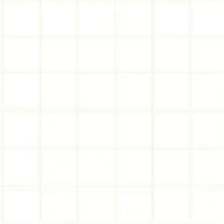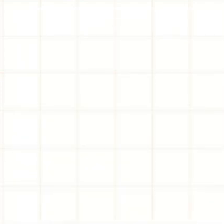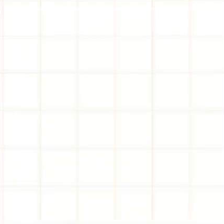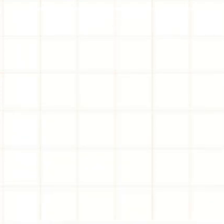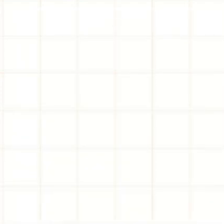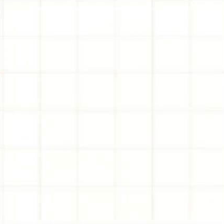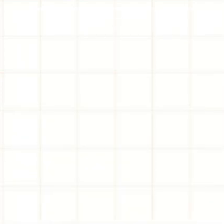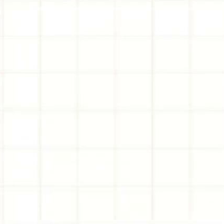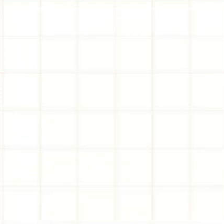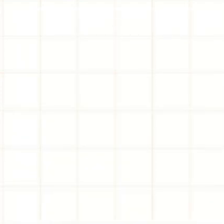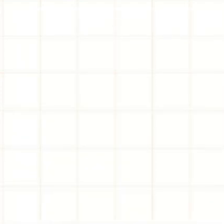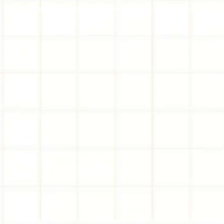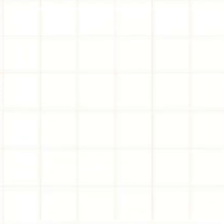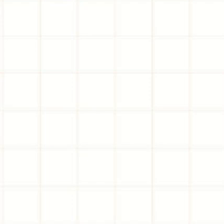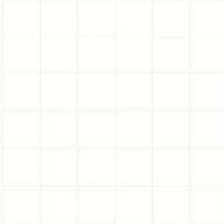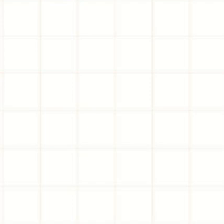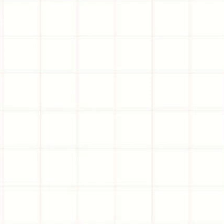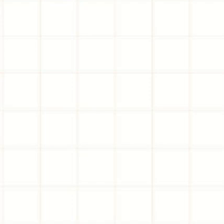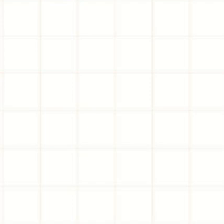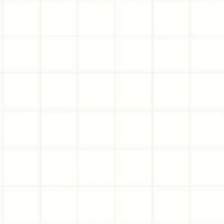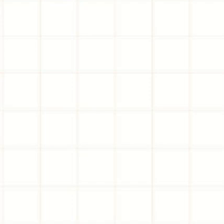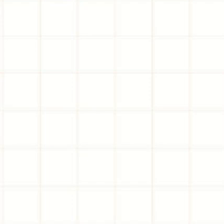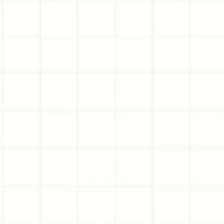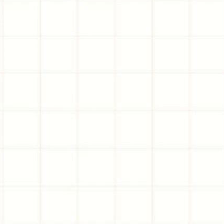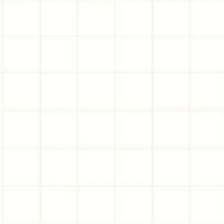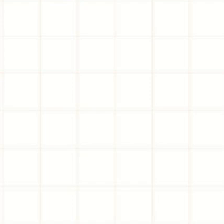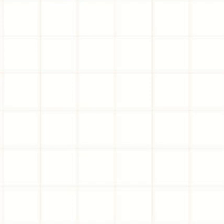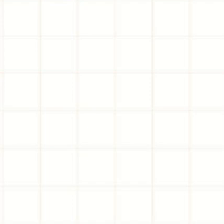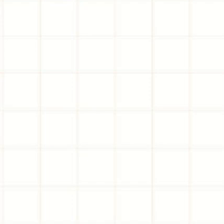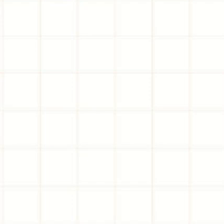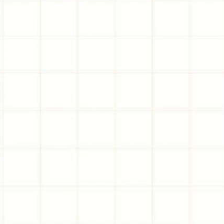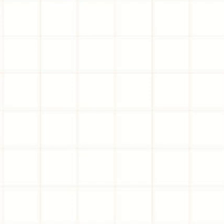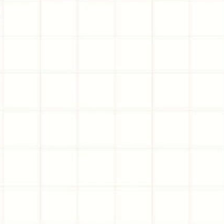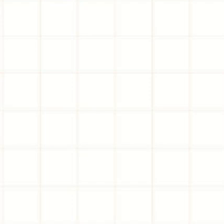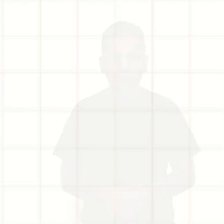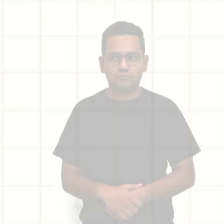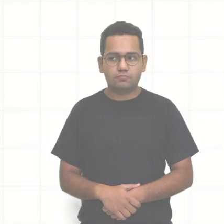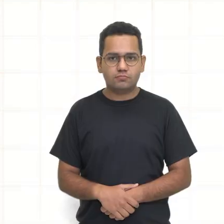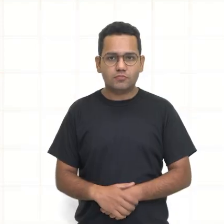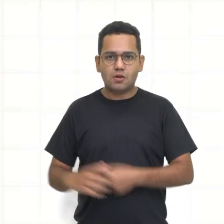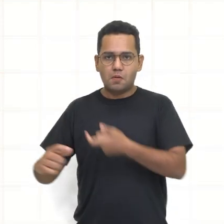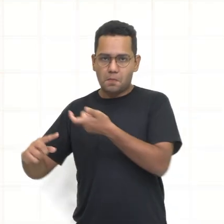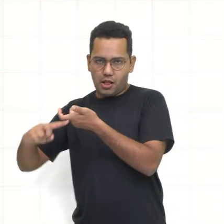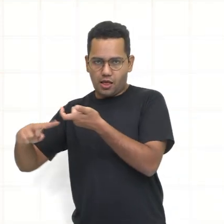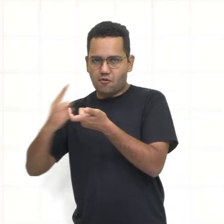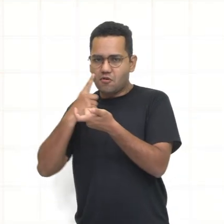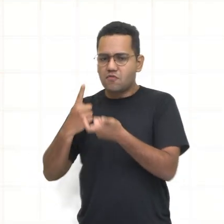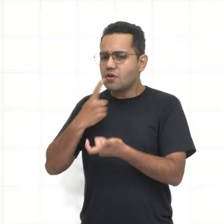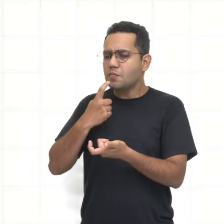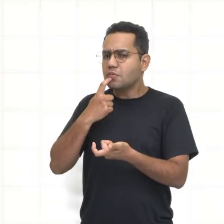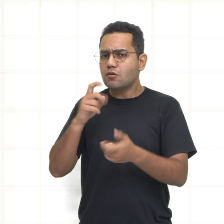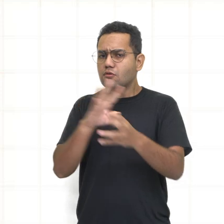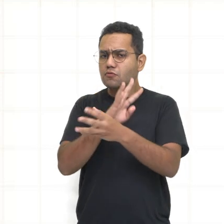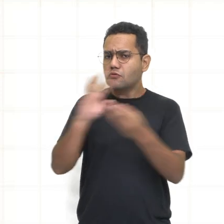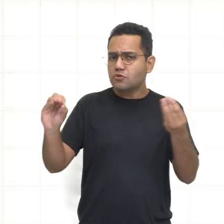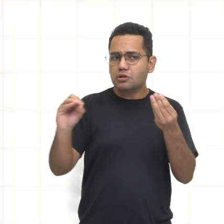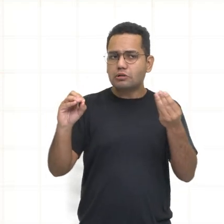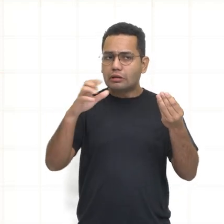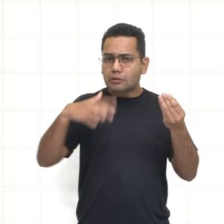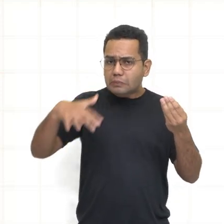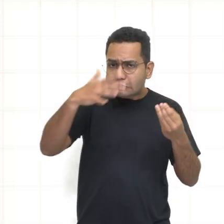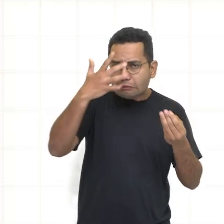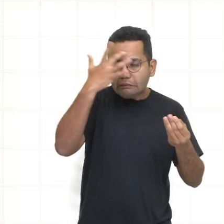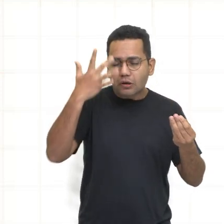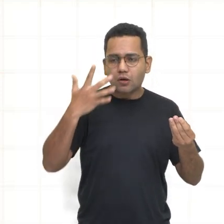refugiados. Quem seriam esses refugiados, professora? Justamente a população civil, que estava ali no meio do fogo cruzado e necessitava